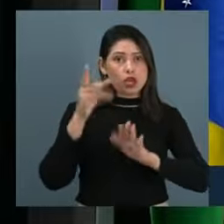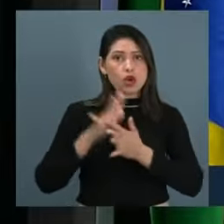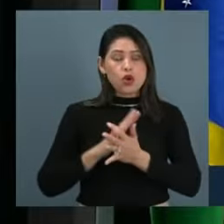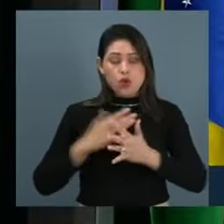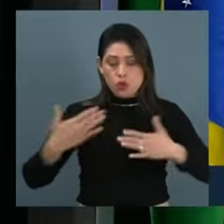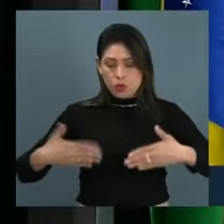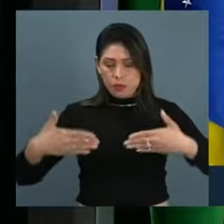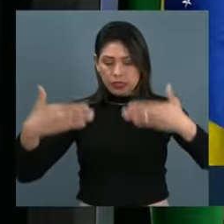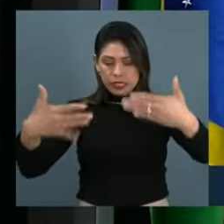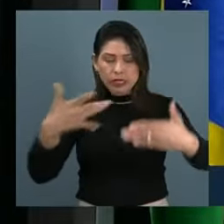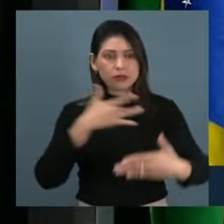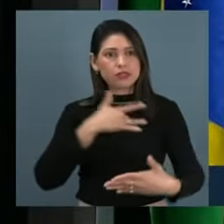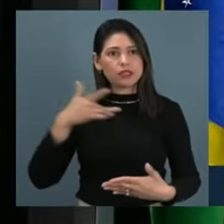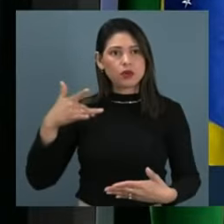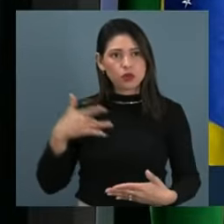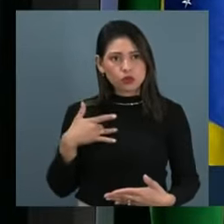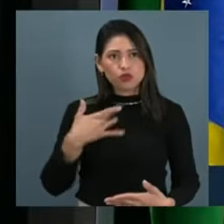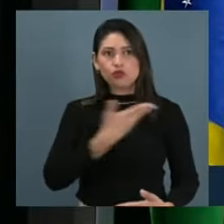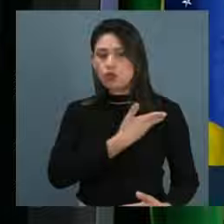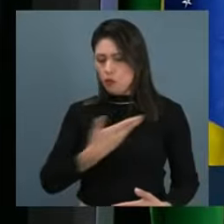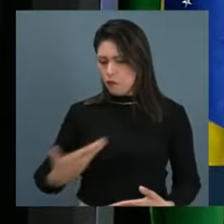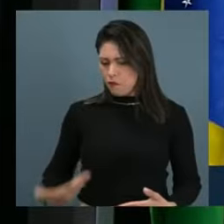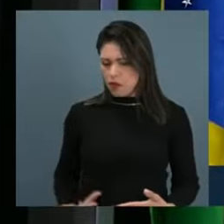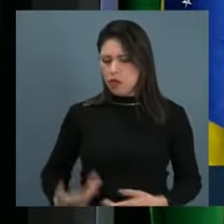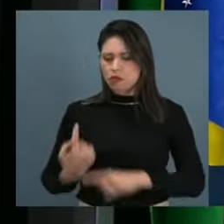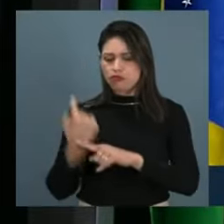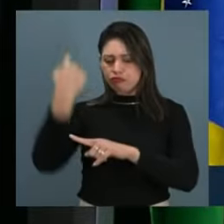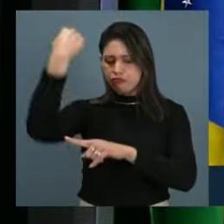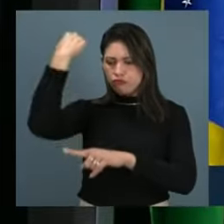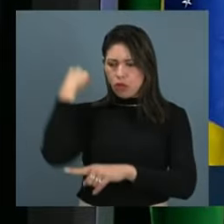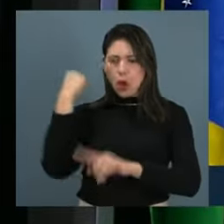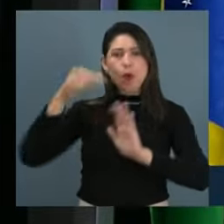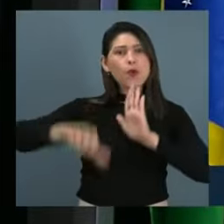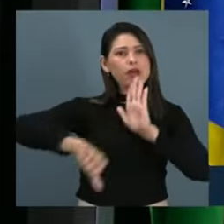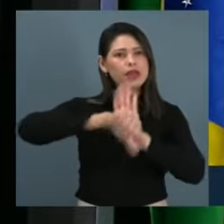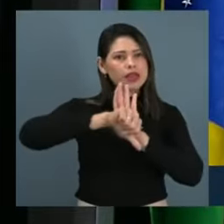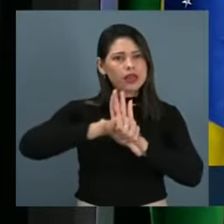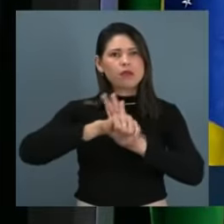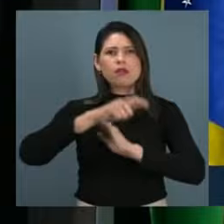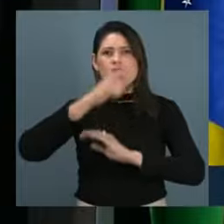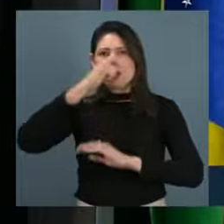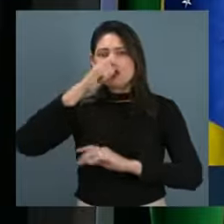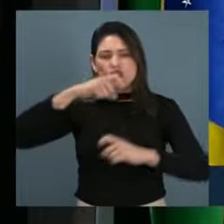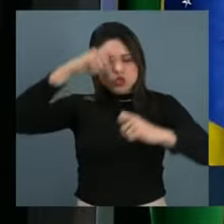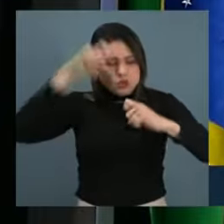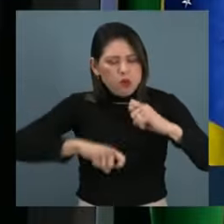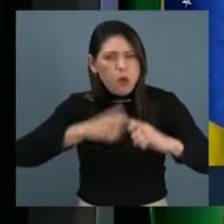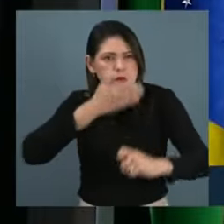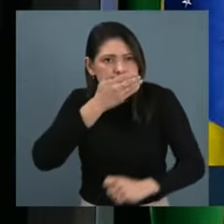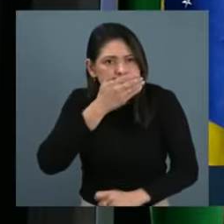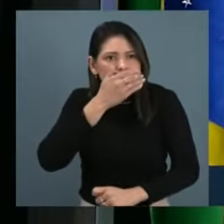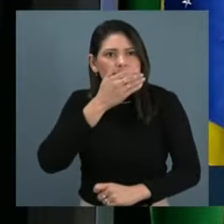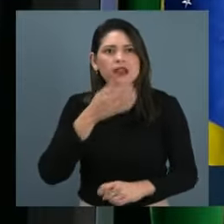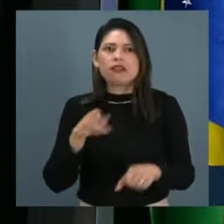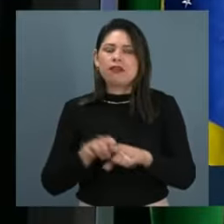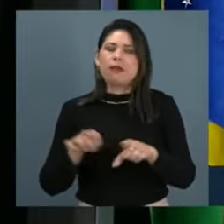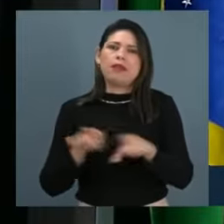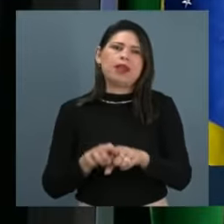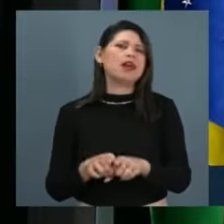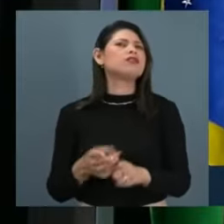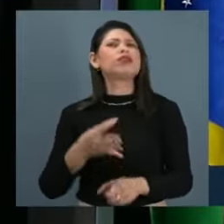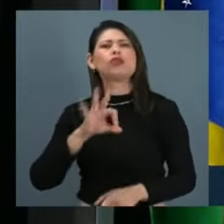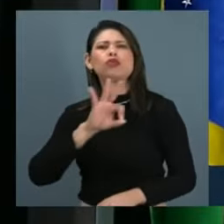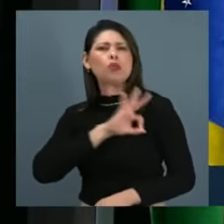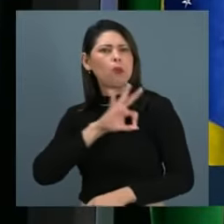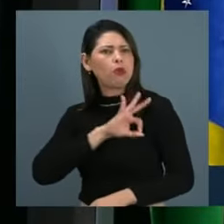anterior, que obrigava a comunicação do crime de estupro às autoridades policiais. É claro que tinha que